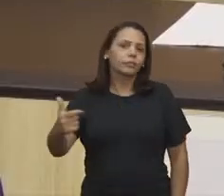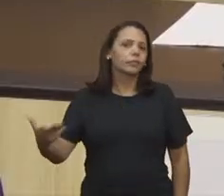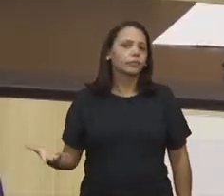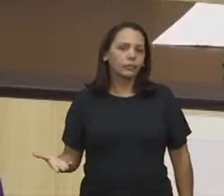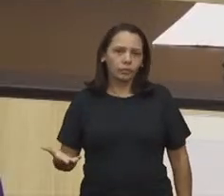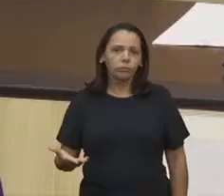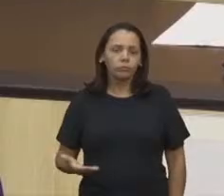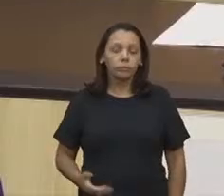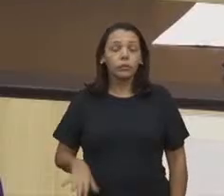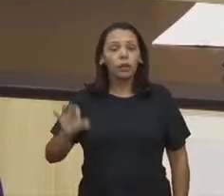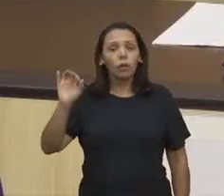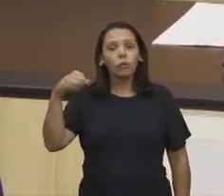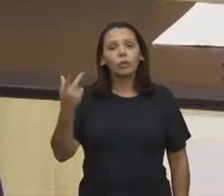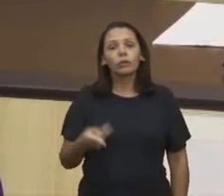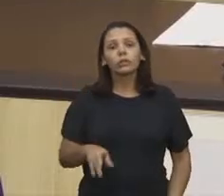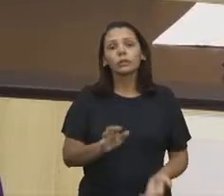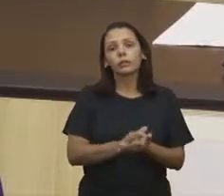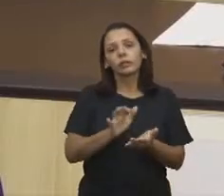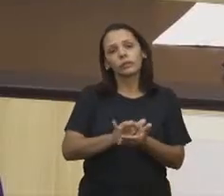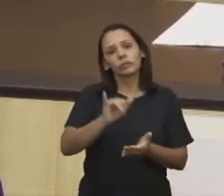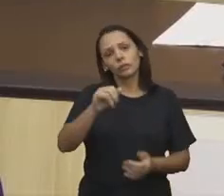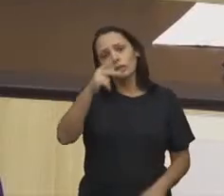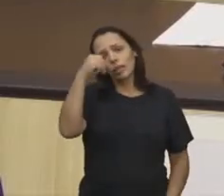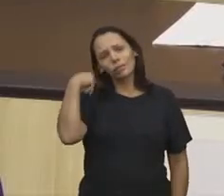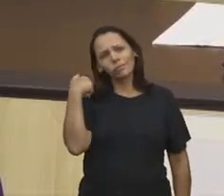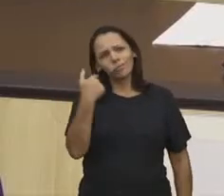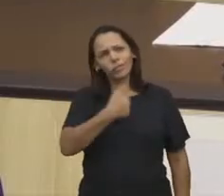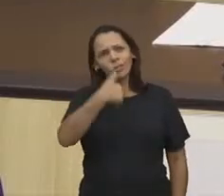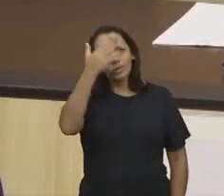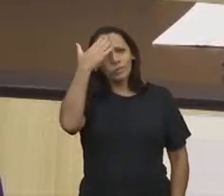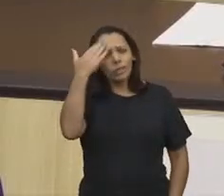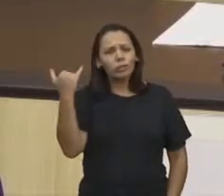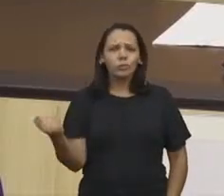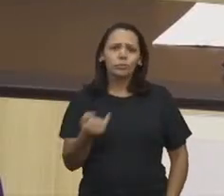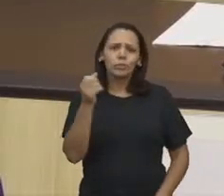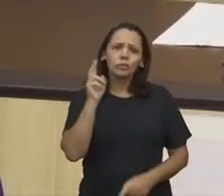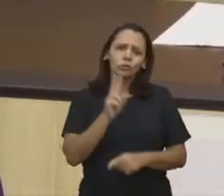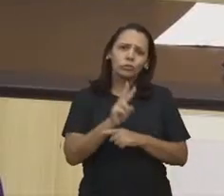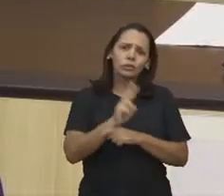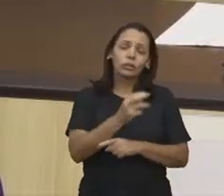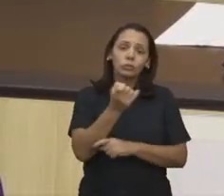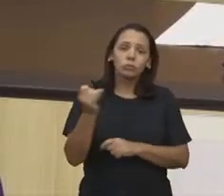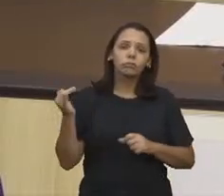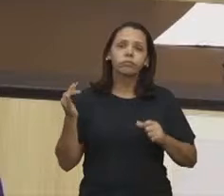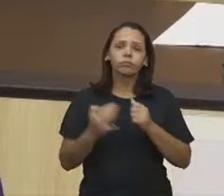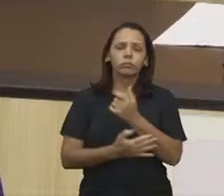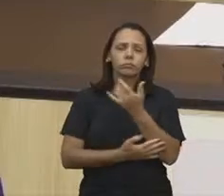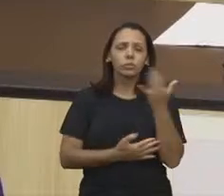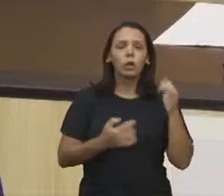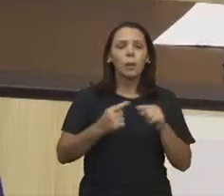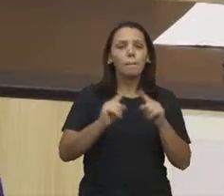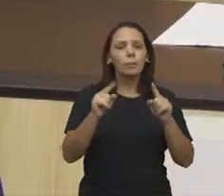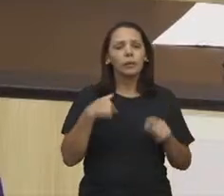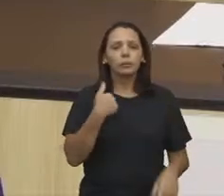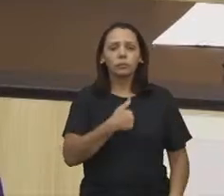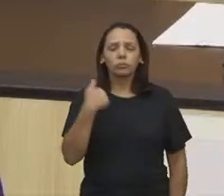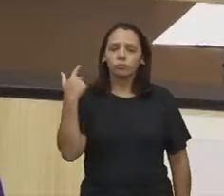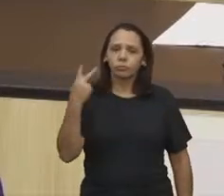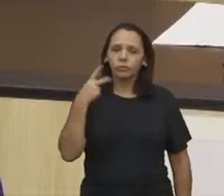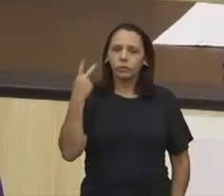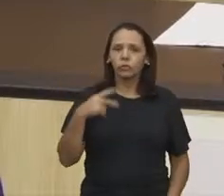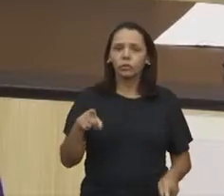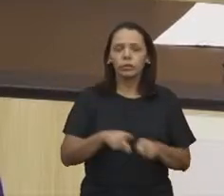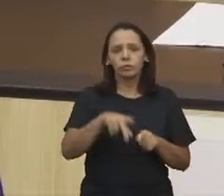nossa cidade de Jacareí. A gente sabe da importância que é de preservar o meio ambiente, mas eu acho que nós, enquanto legislativo e o